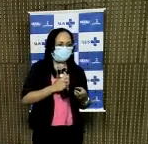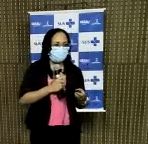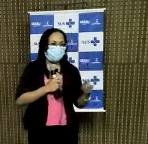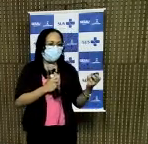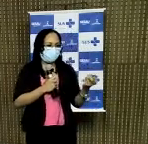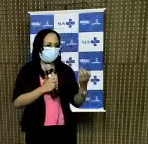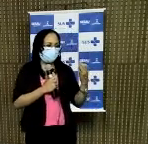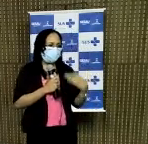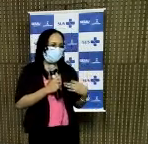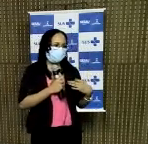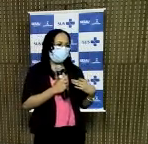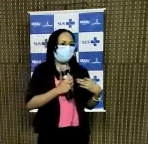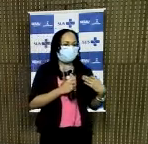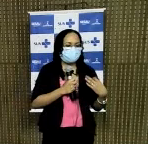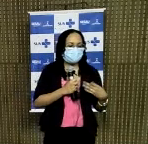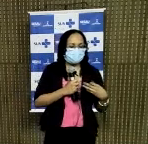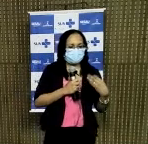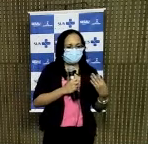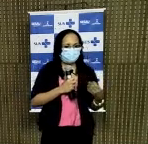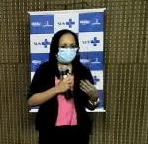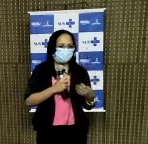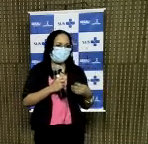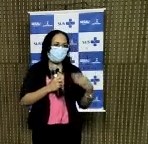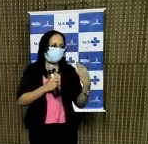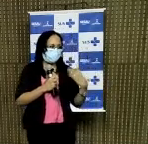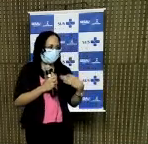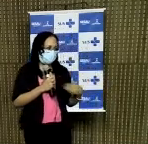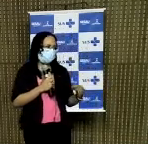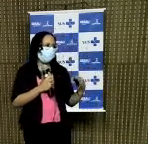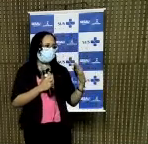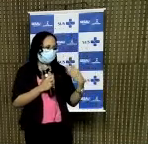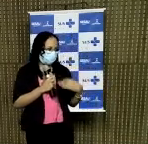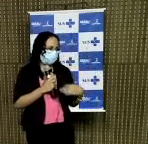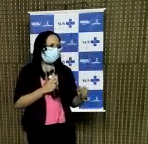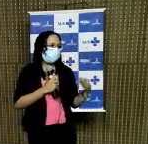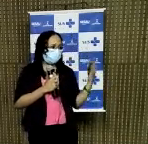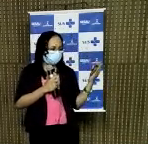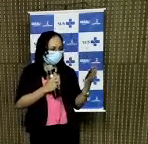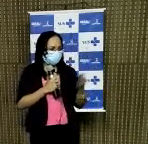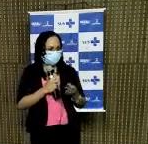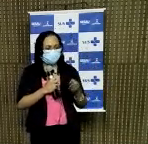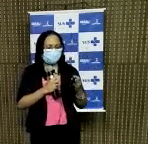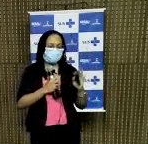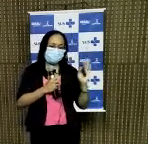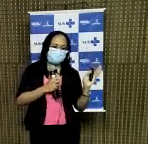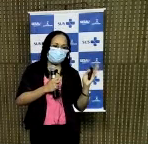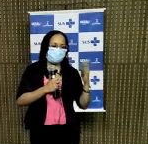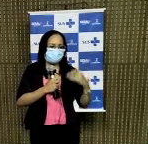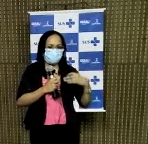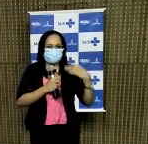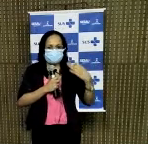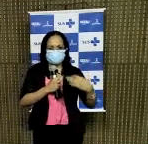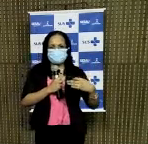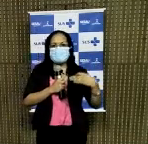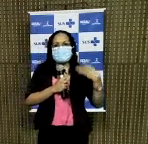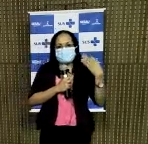questão do atendimento, porque durante o período em que ela esteve atendendo, foi priorizado a livre demanda, assim que normalizou, né? Normalizou não, assim que a